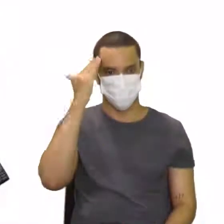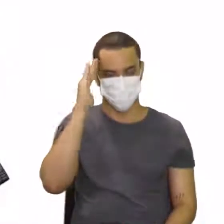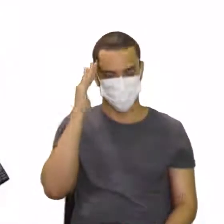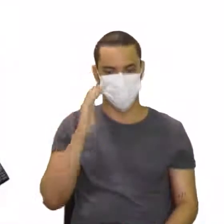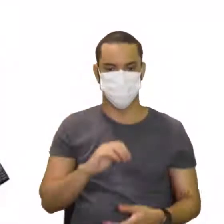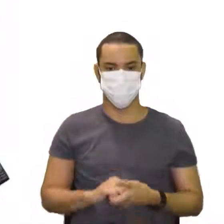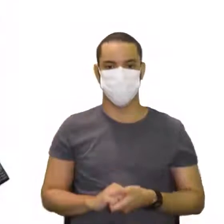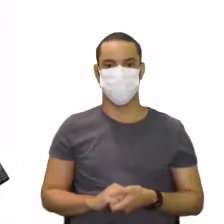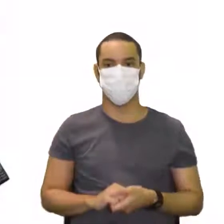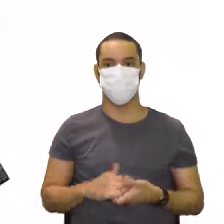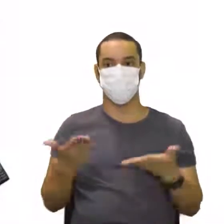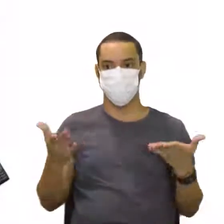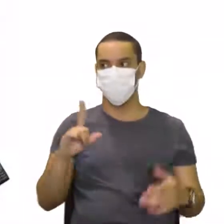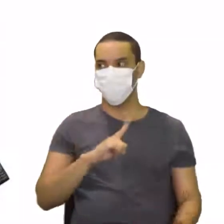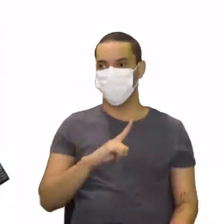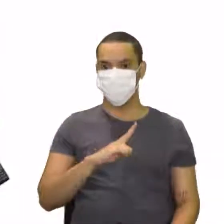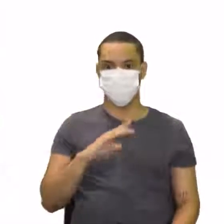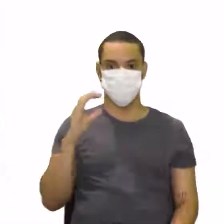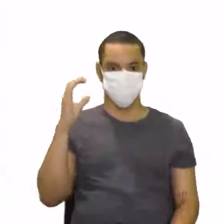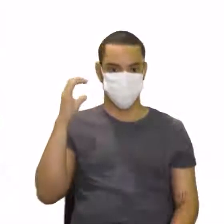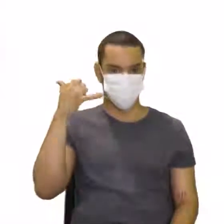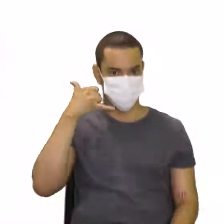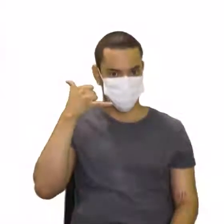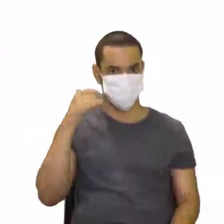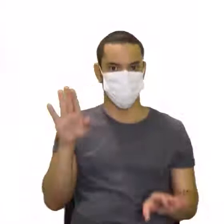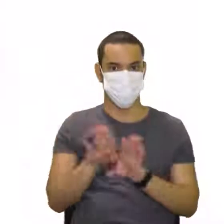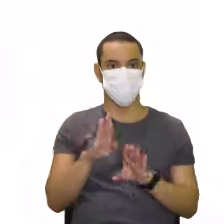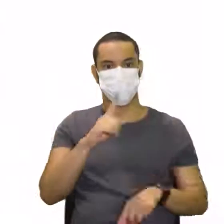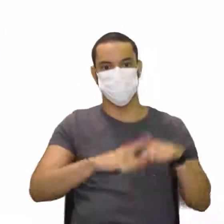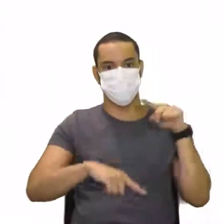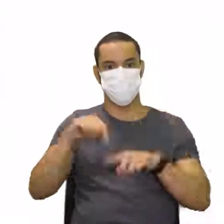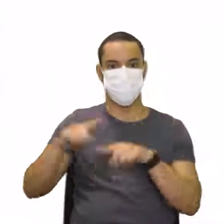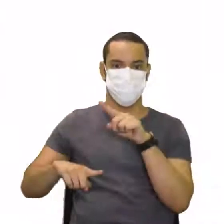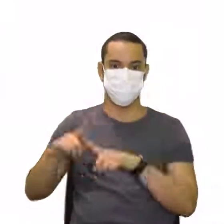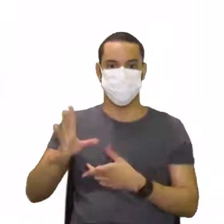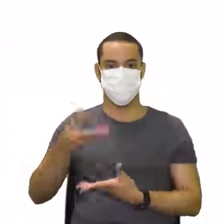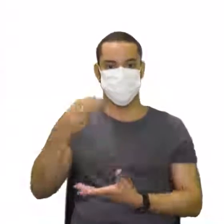a gente tem o telefone, então tem os elementos do telefone.